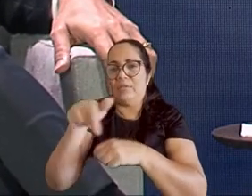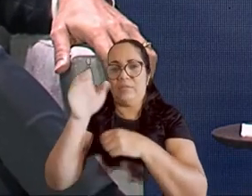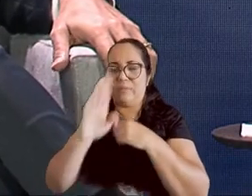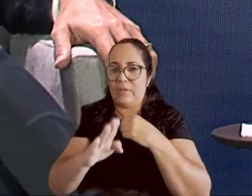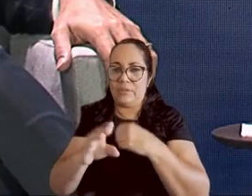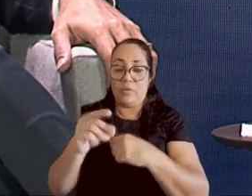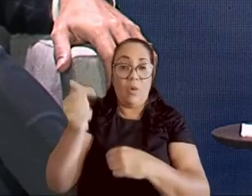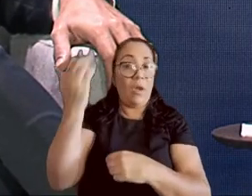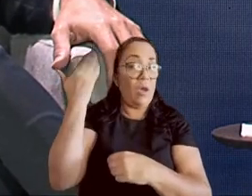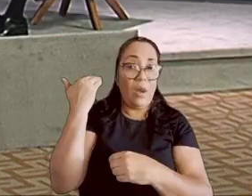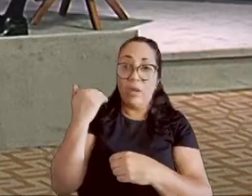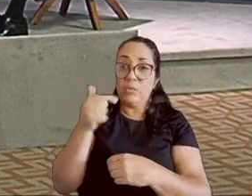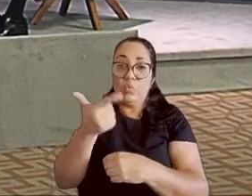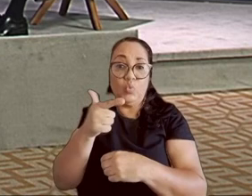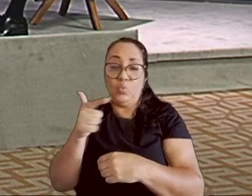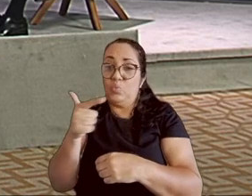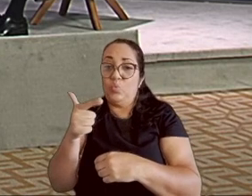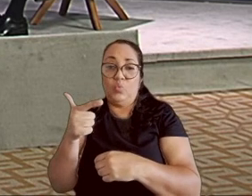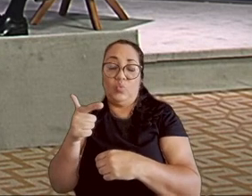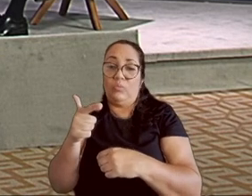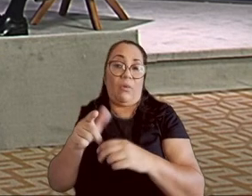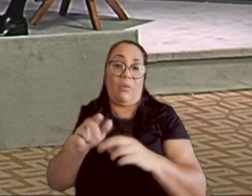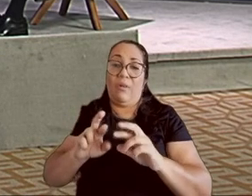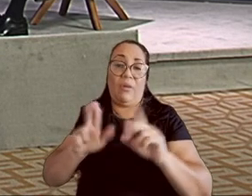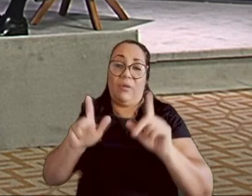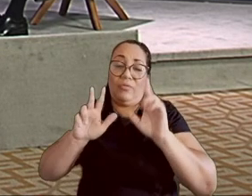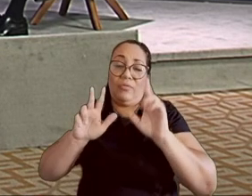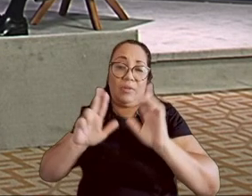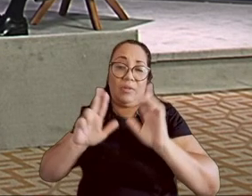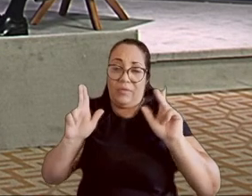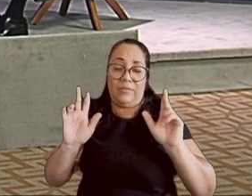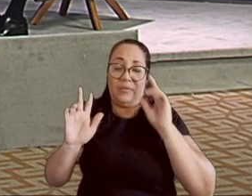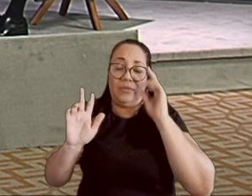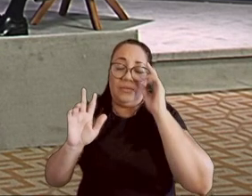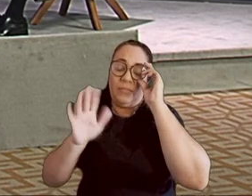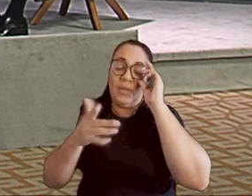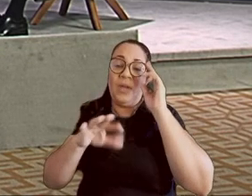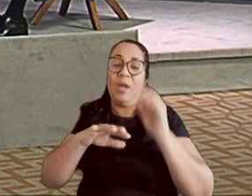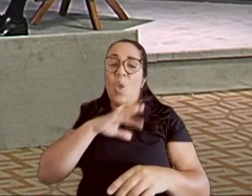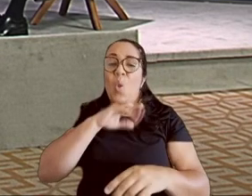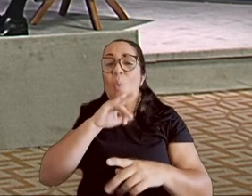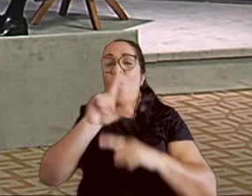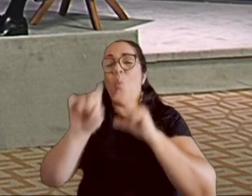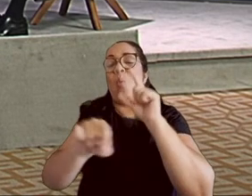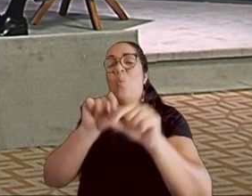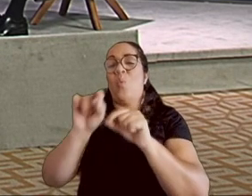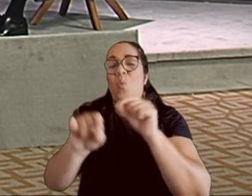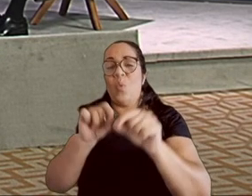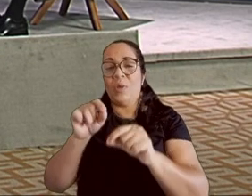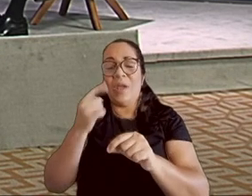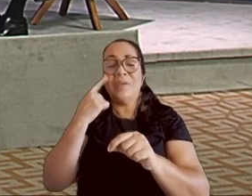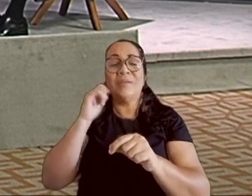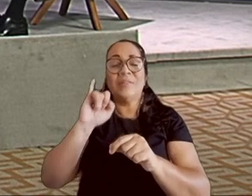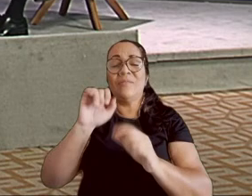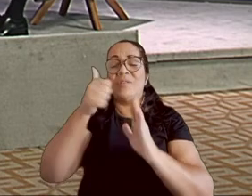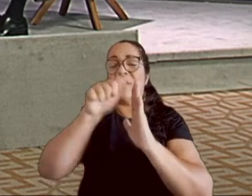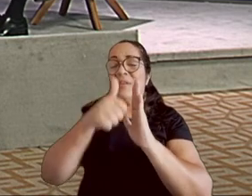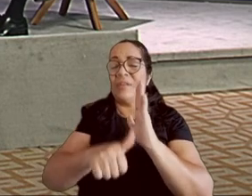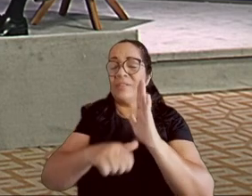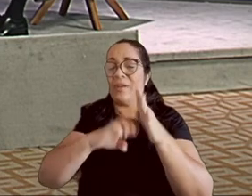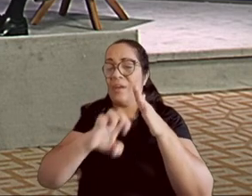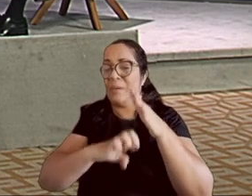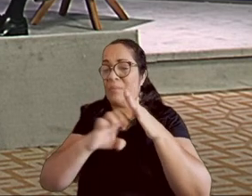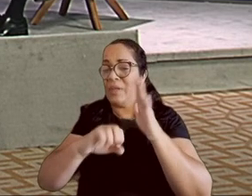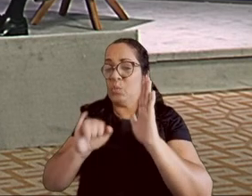via até então né Então tem um lado ruim aí do cenário macro pegando caso a casa as empresas no juros Mas eu também vejo esse lado